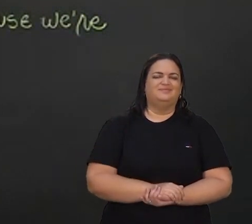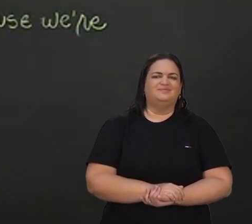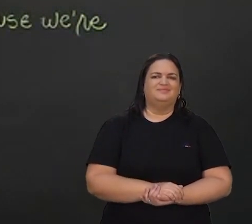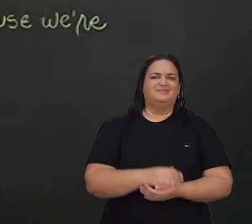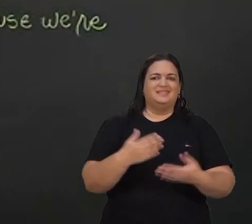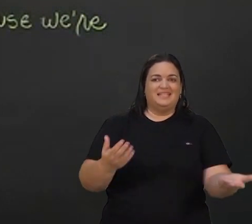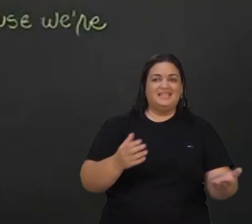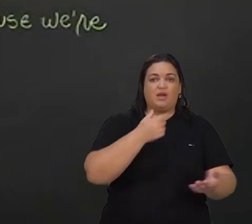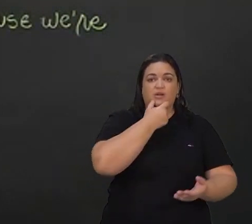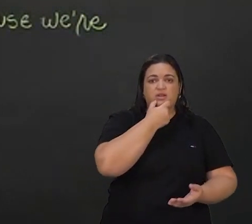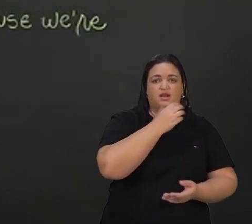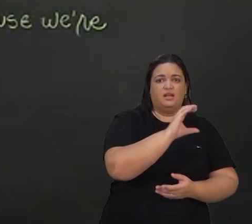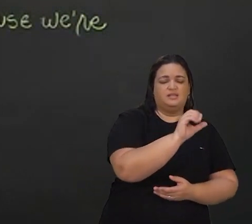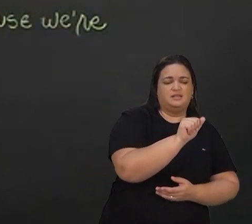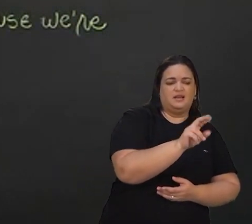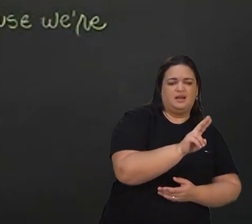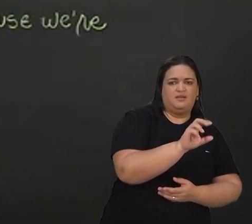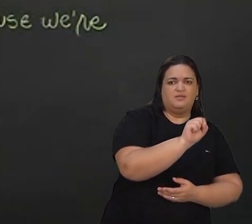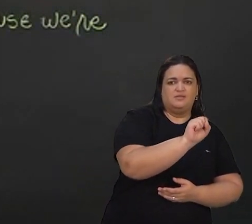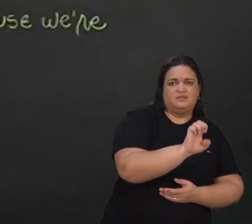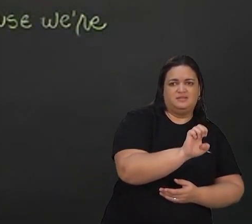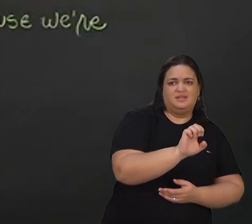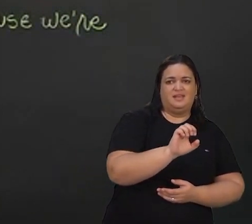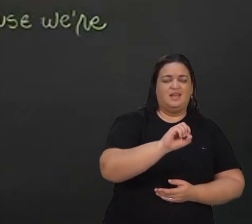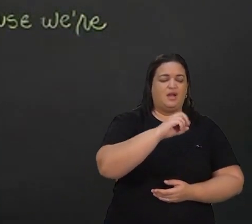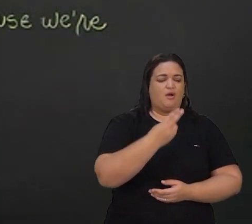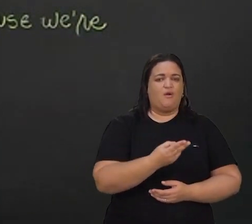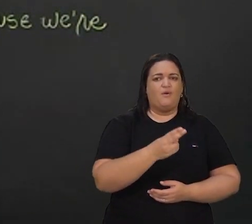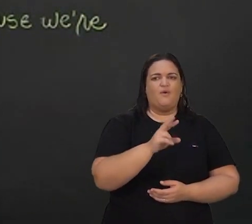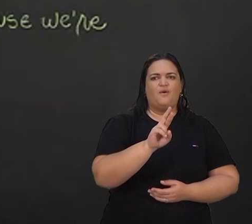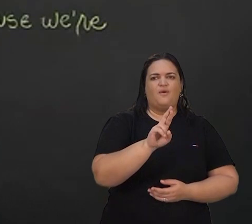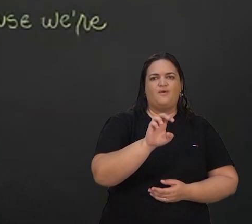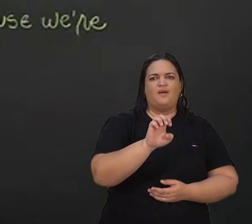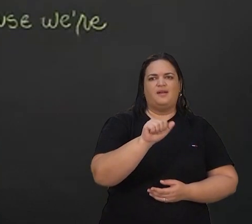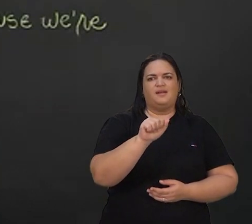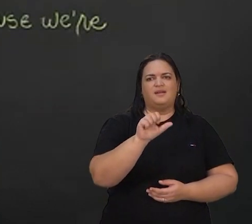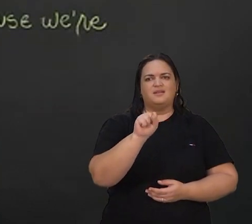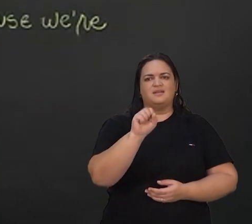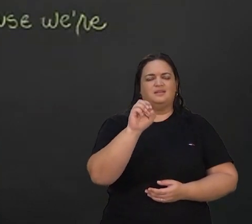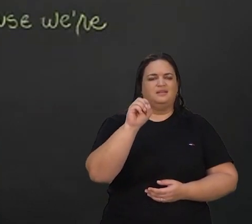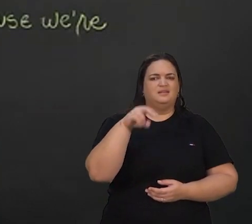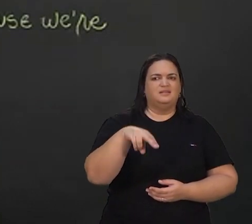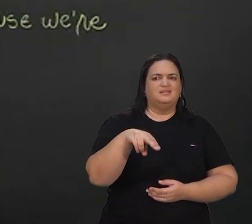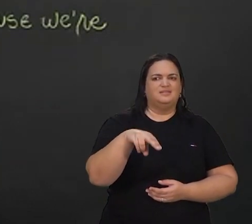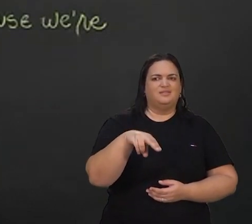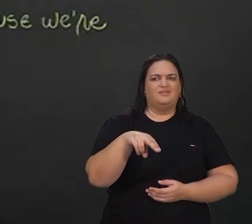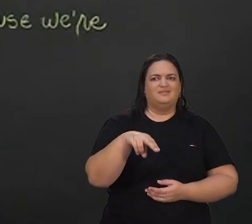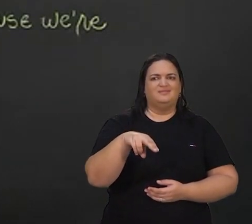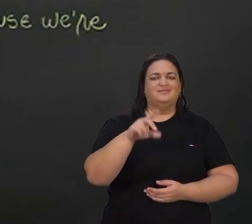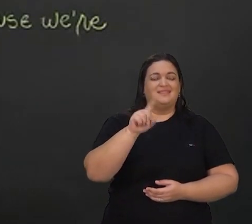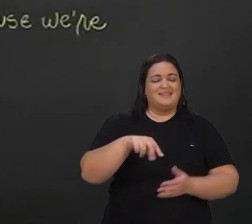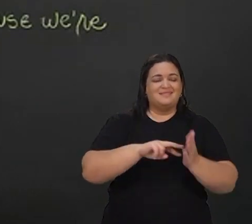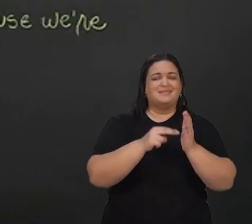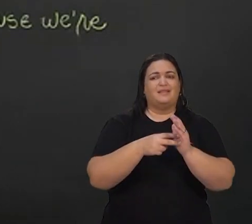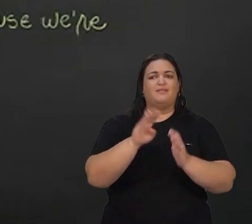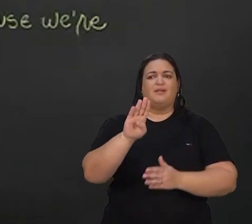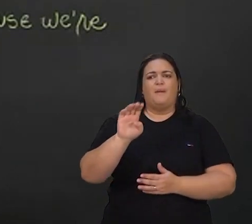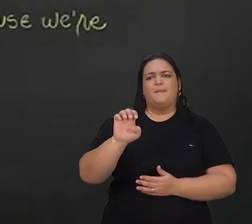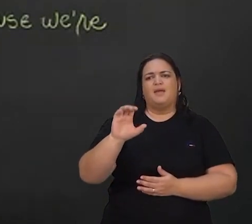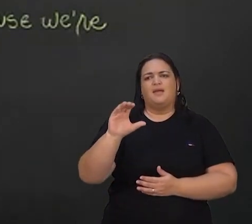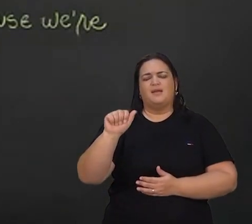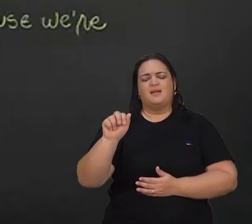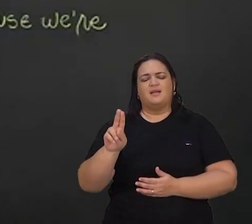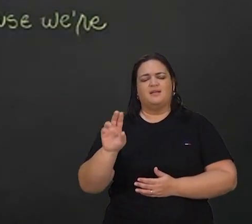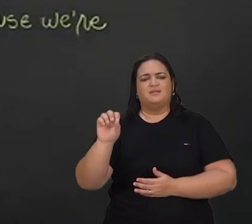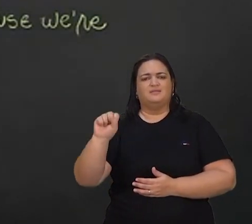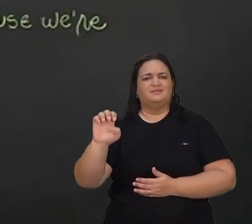cause and reason. Because. Vamos dar uma olhada numa frase. Como é que eu vou aplicar, então, o meu porquê unindo essas